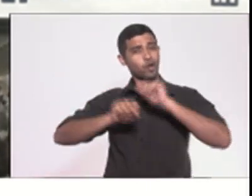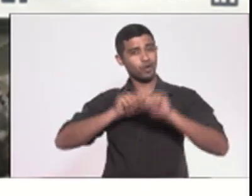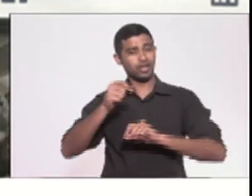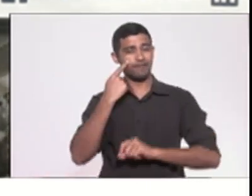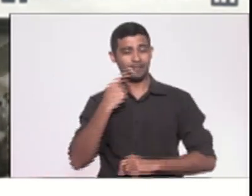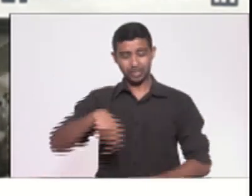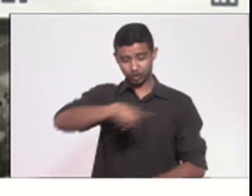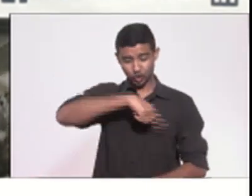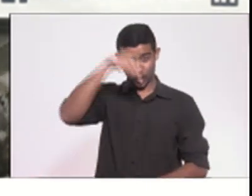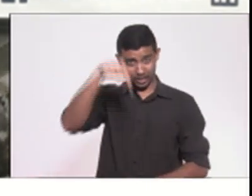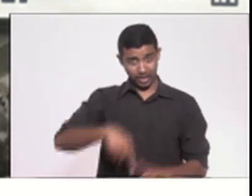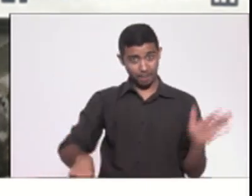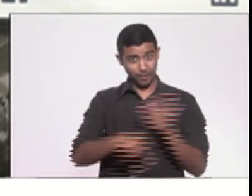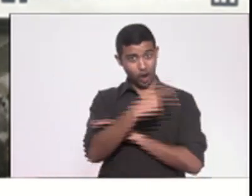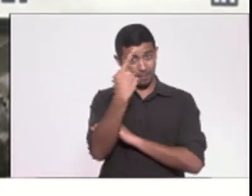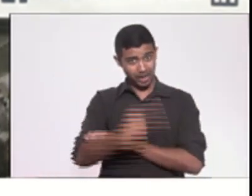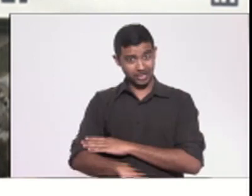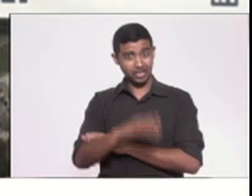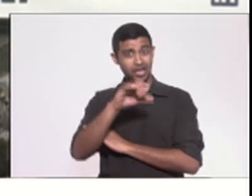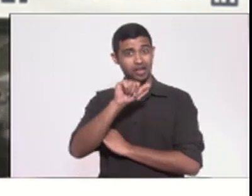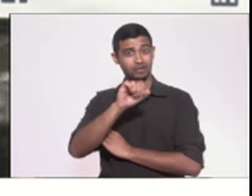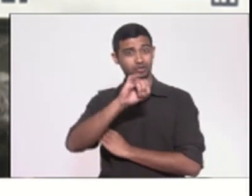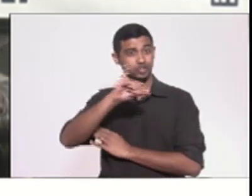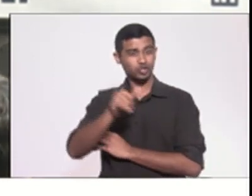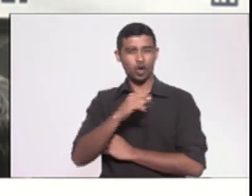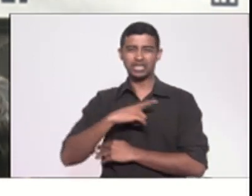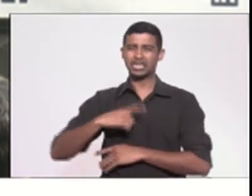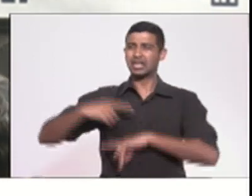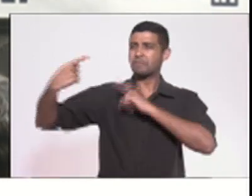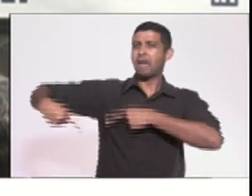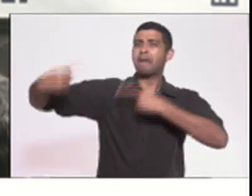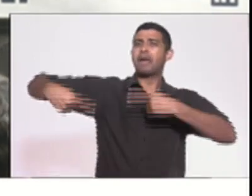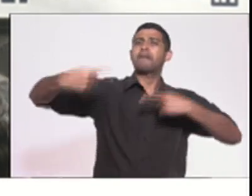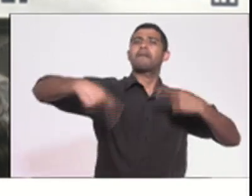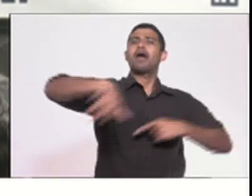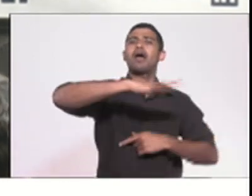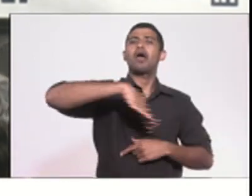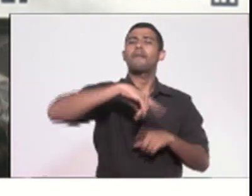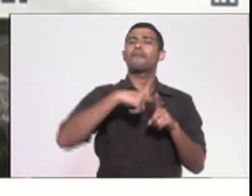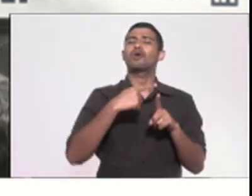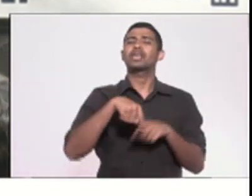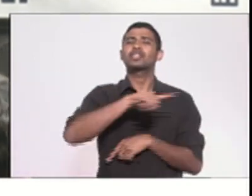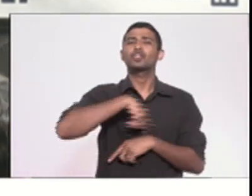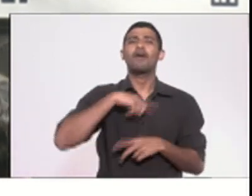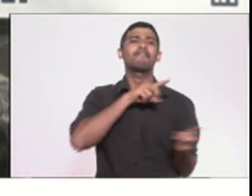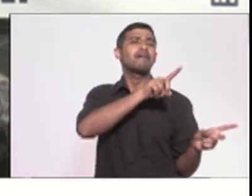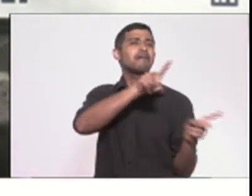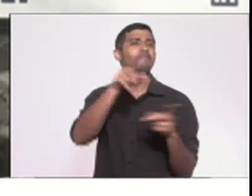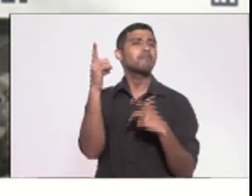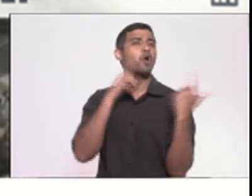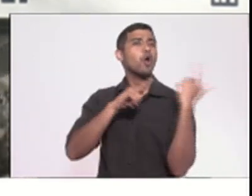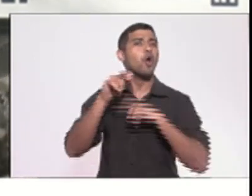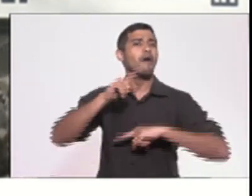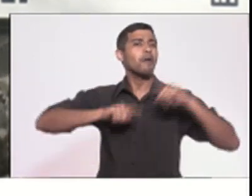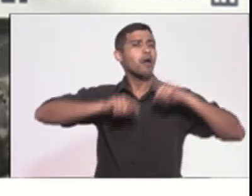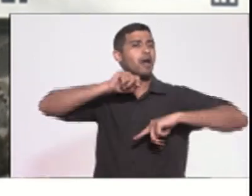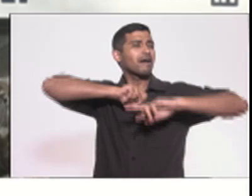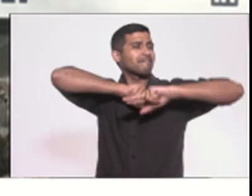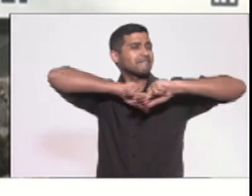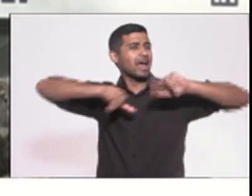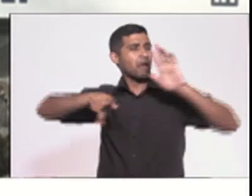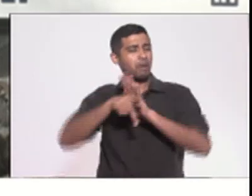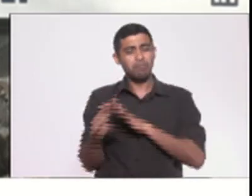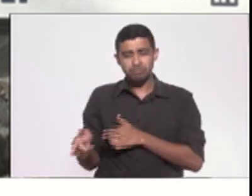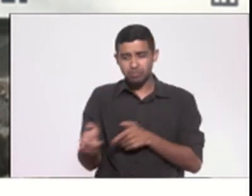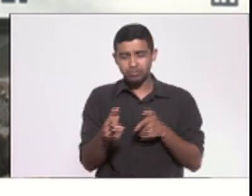soja é talvez tão competitiva porque a gente tem essa magnitude de economia em fertilizante. Bom,